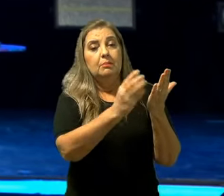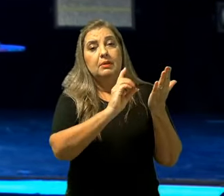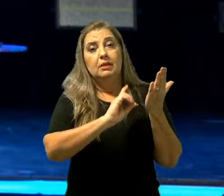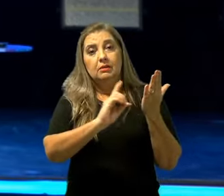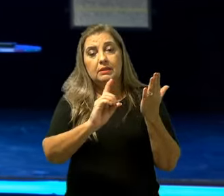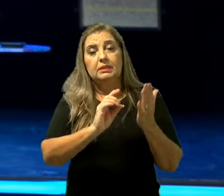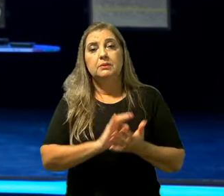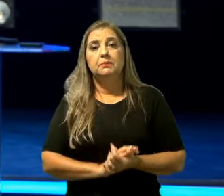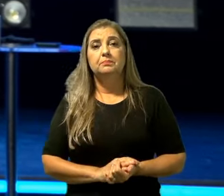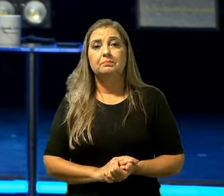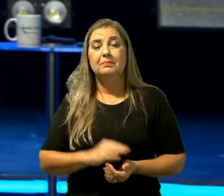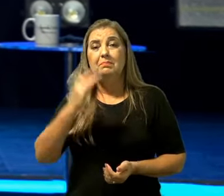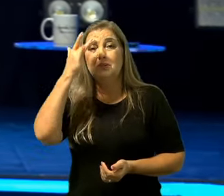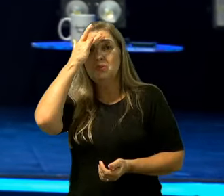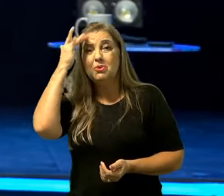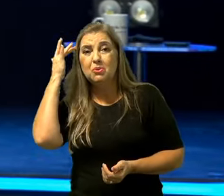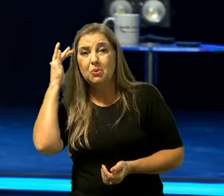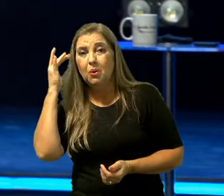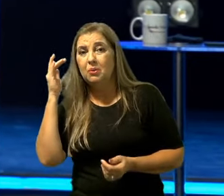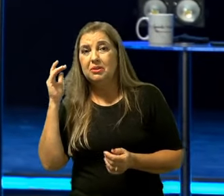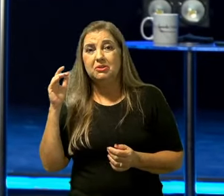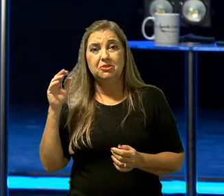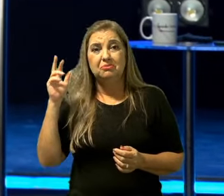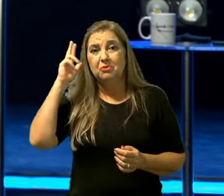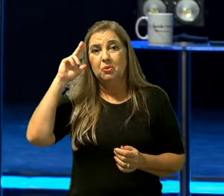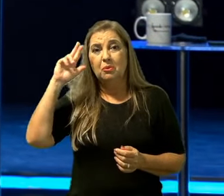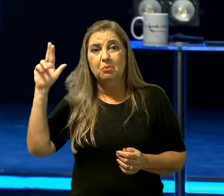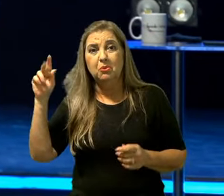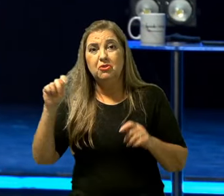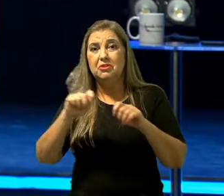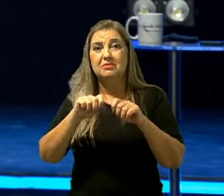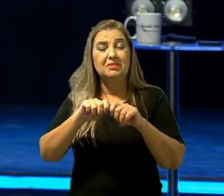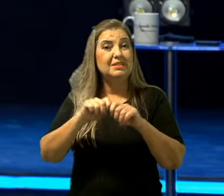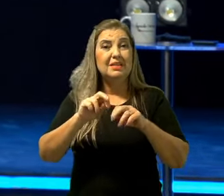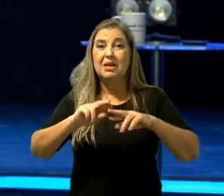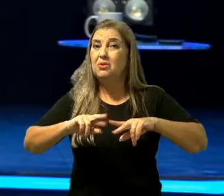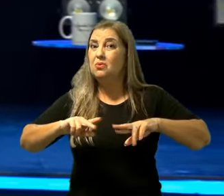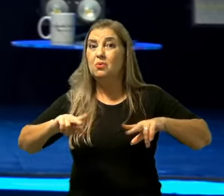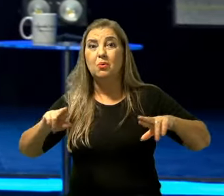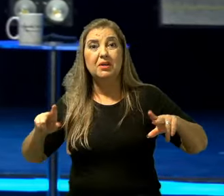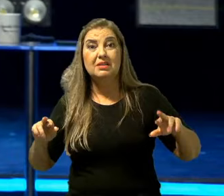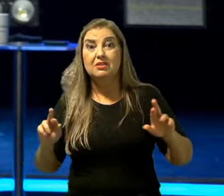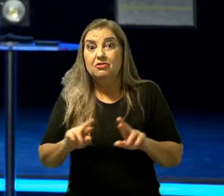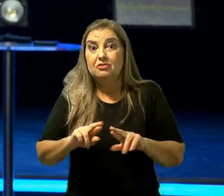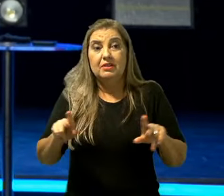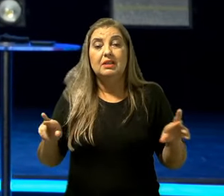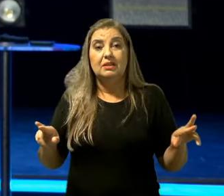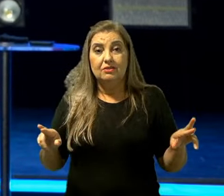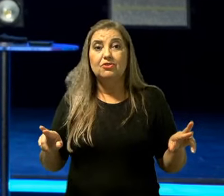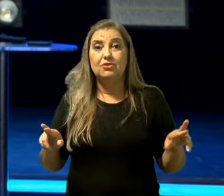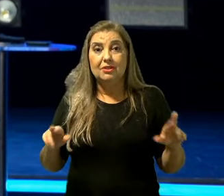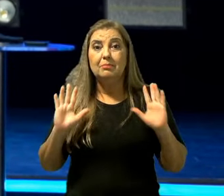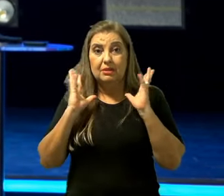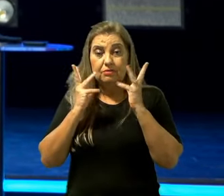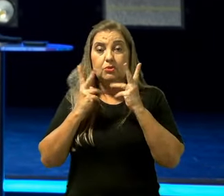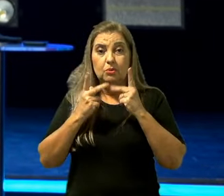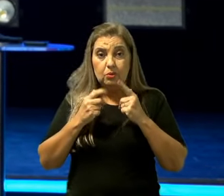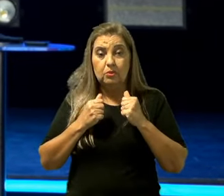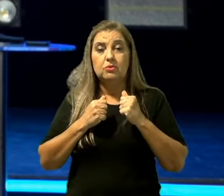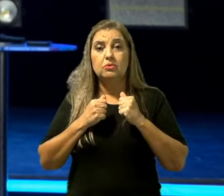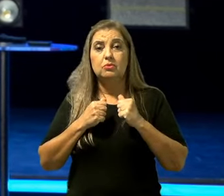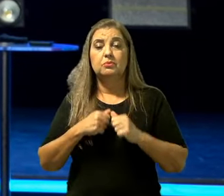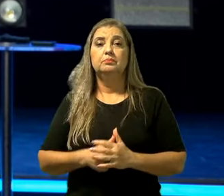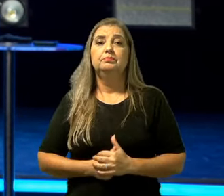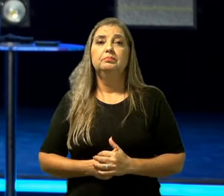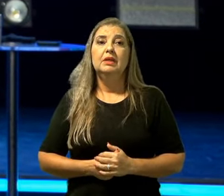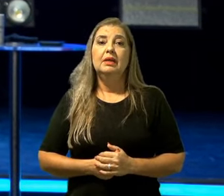improváveis. Pessoas comuns que fizeram coisas incomuns. E isso é maravilhoso. E através